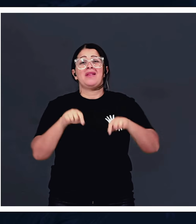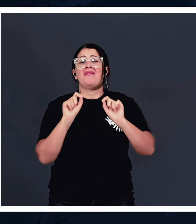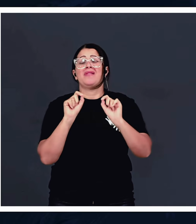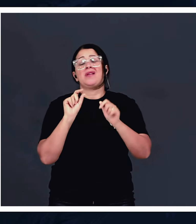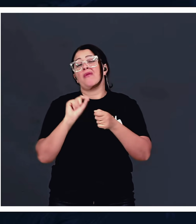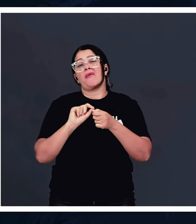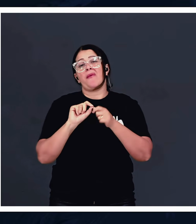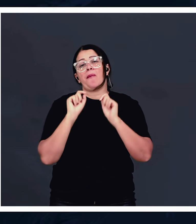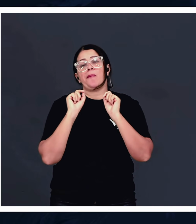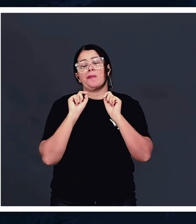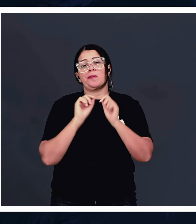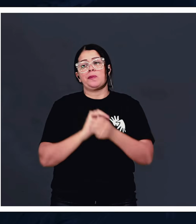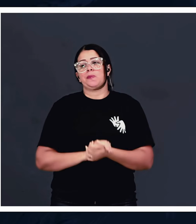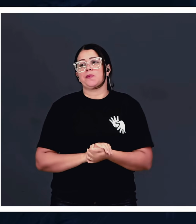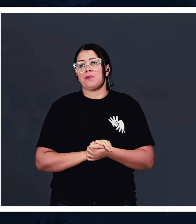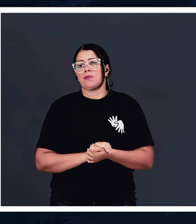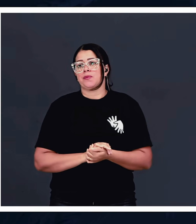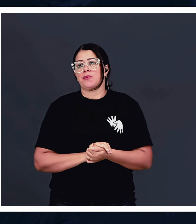necessário fazermos?